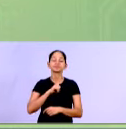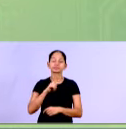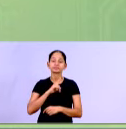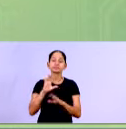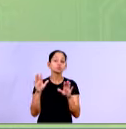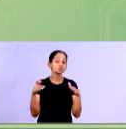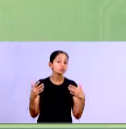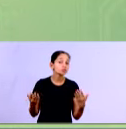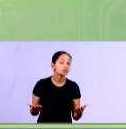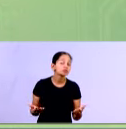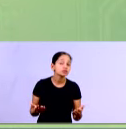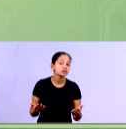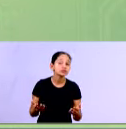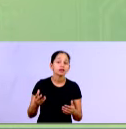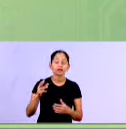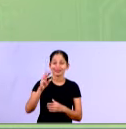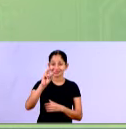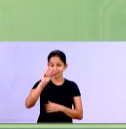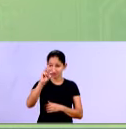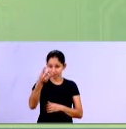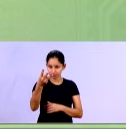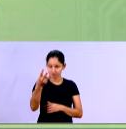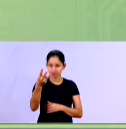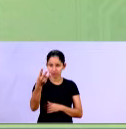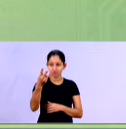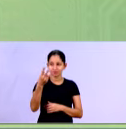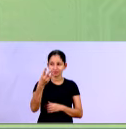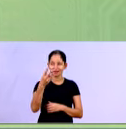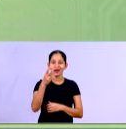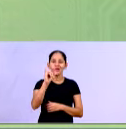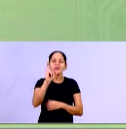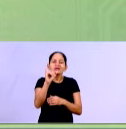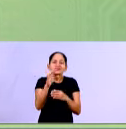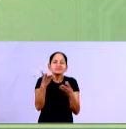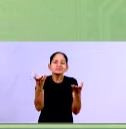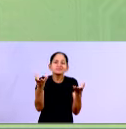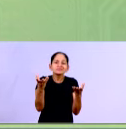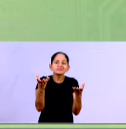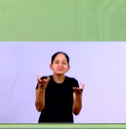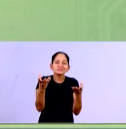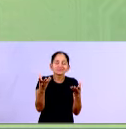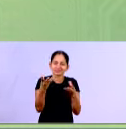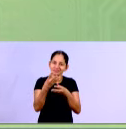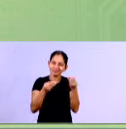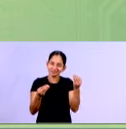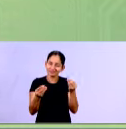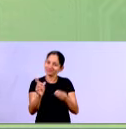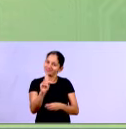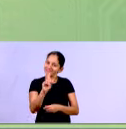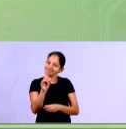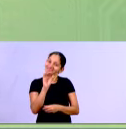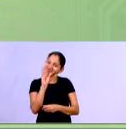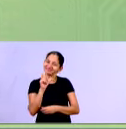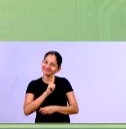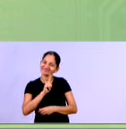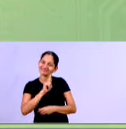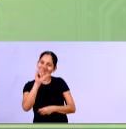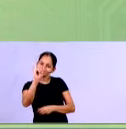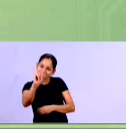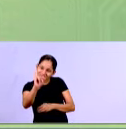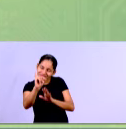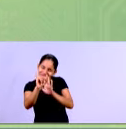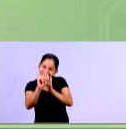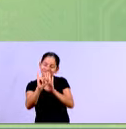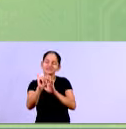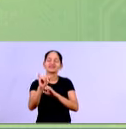vezes 10, 3.000. Até o I sumiu. O I aqui. 300 vezes 10, eu vou ter